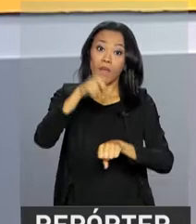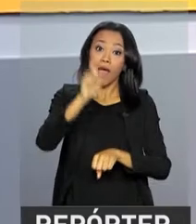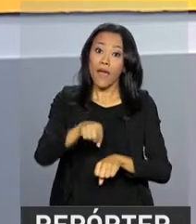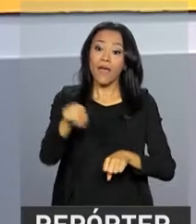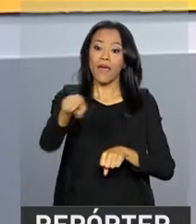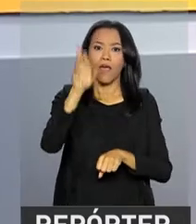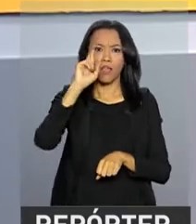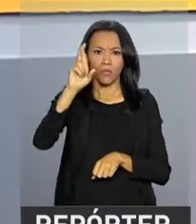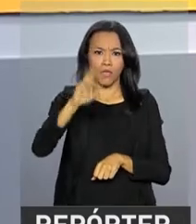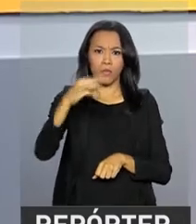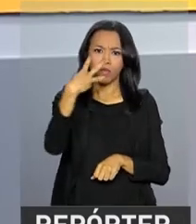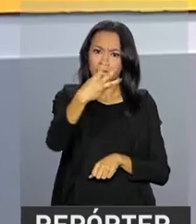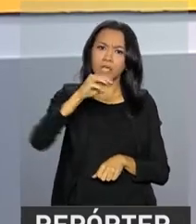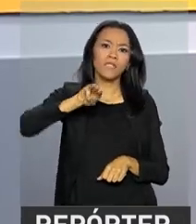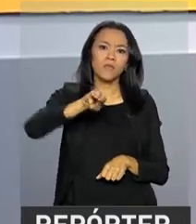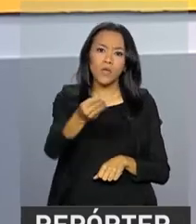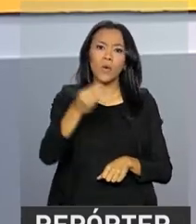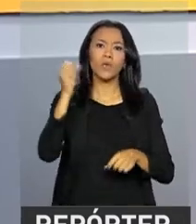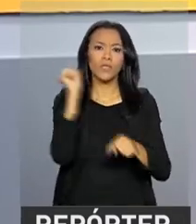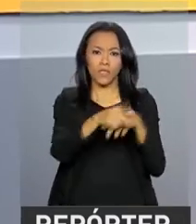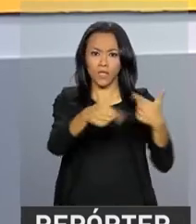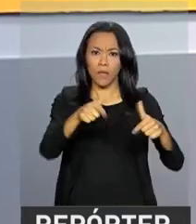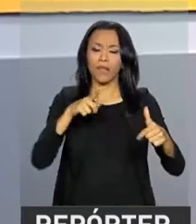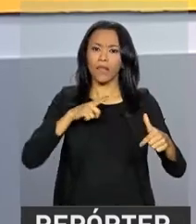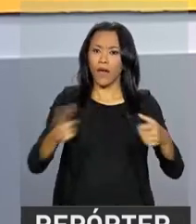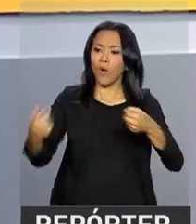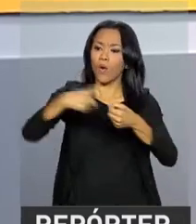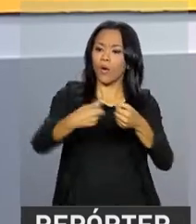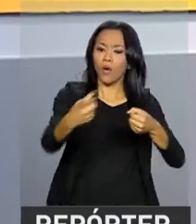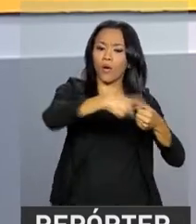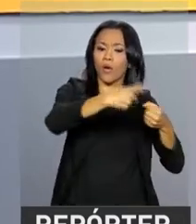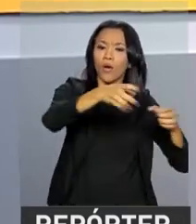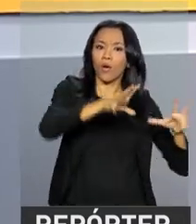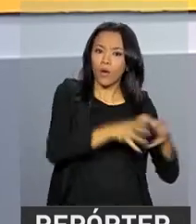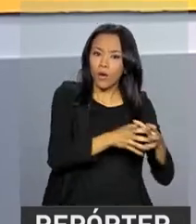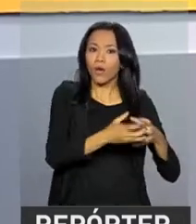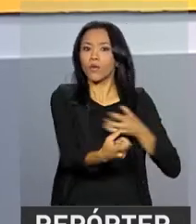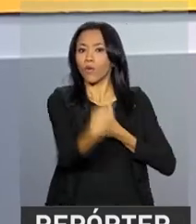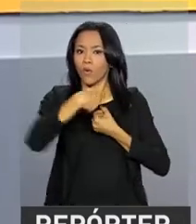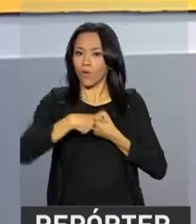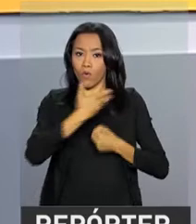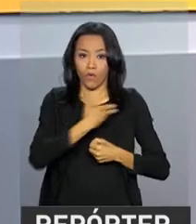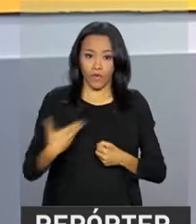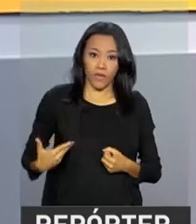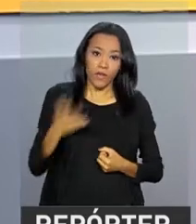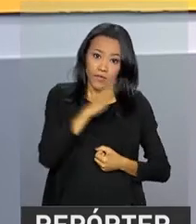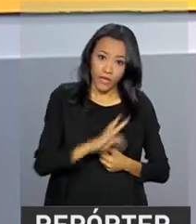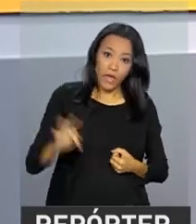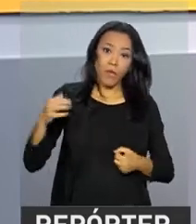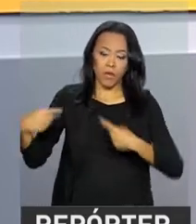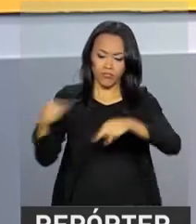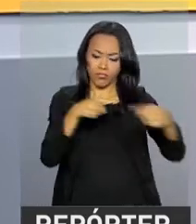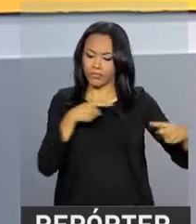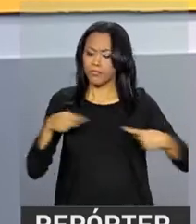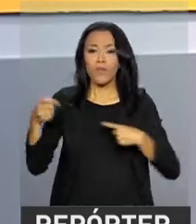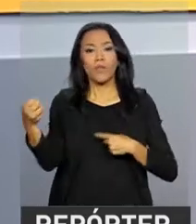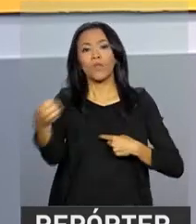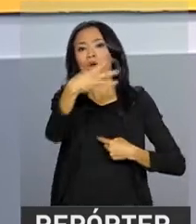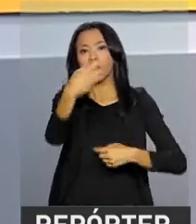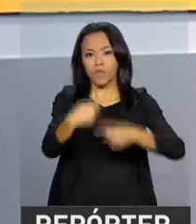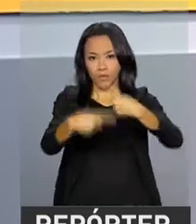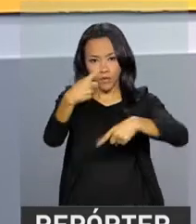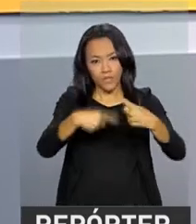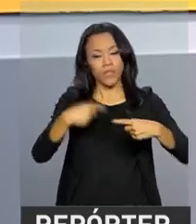de trabalho estão reunidos com outros setores da sociedade com o governo federal para debater novas políticas públicas e